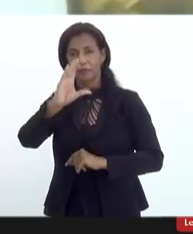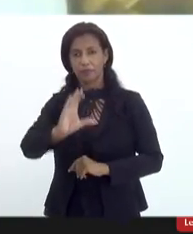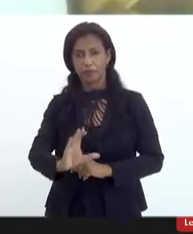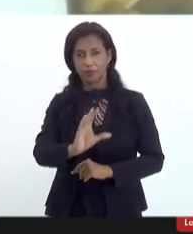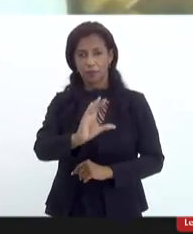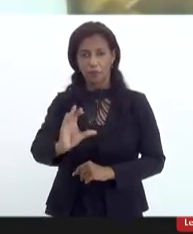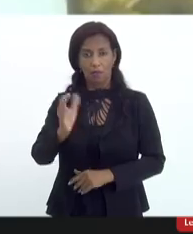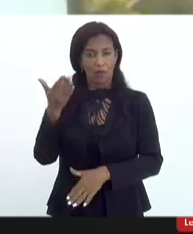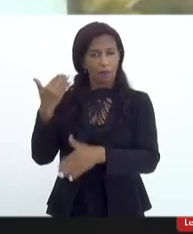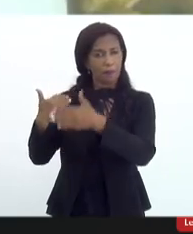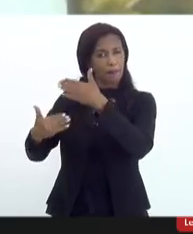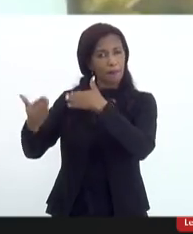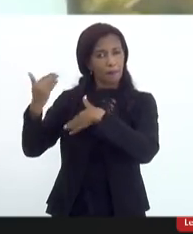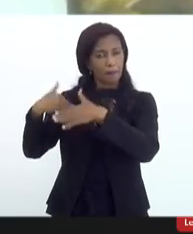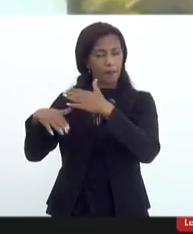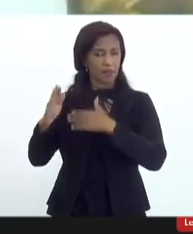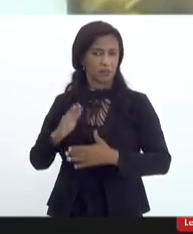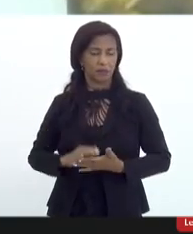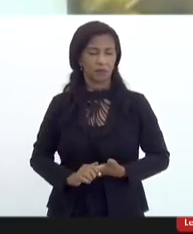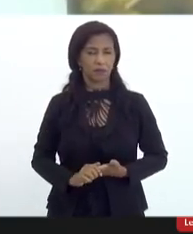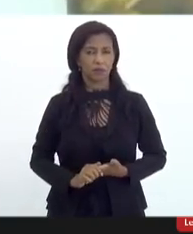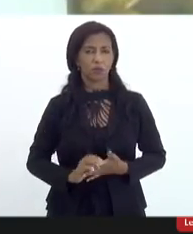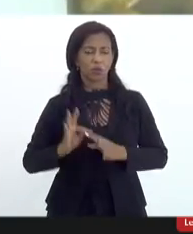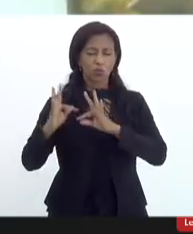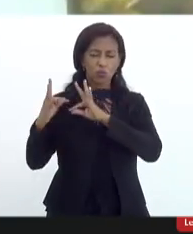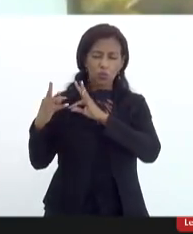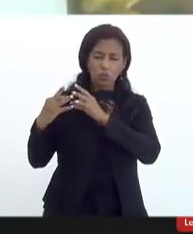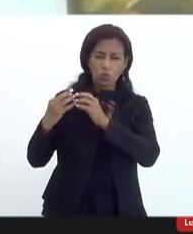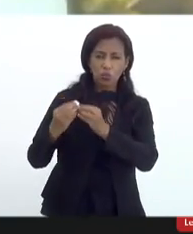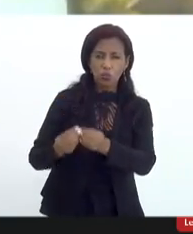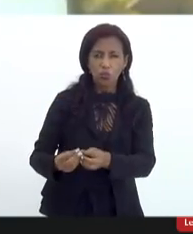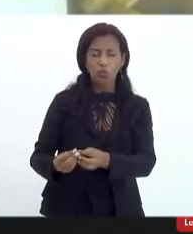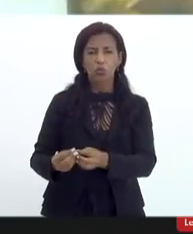no passado, durante as cruzadas. Tudo que vocês